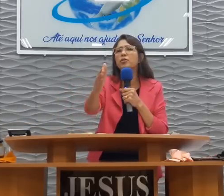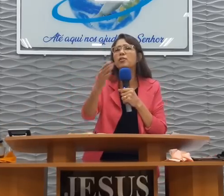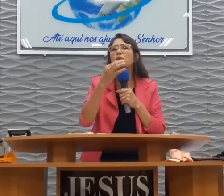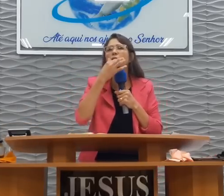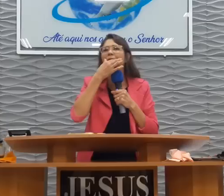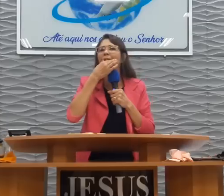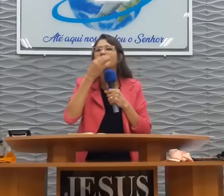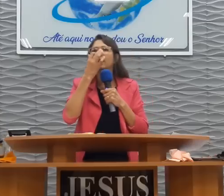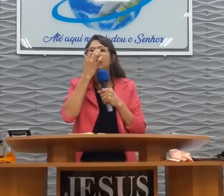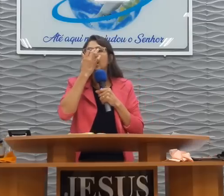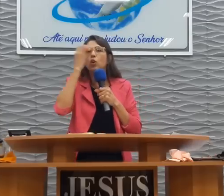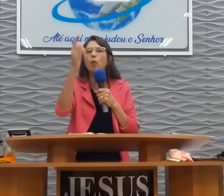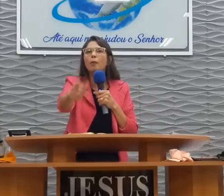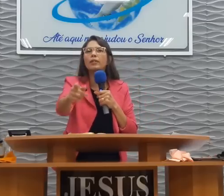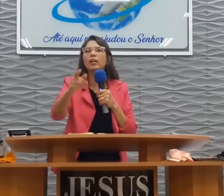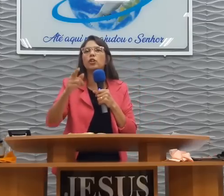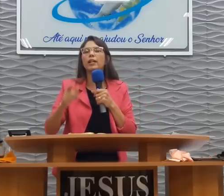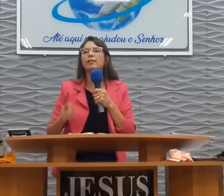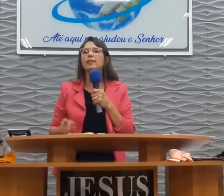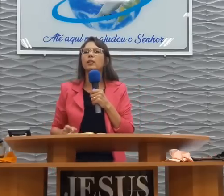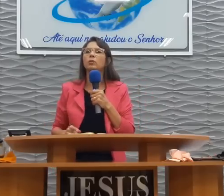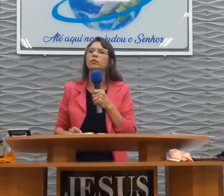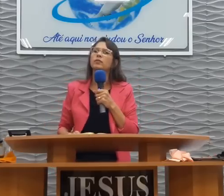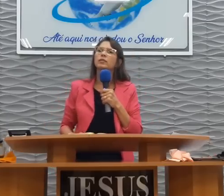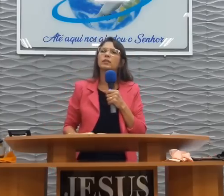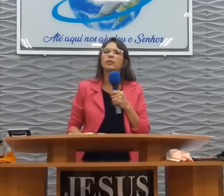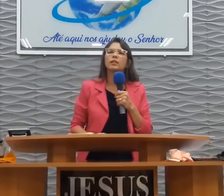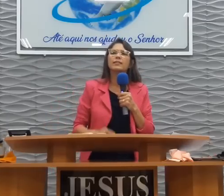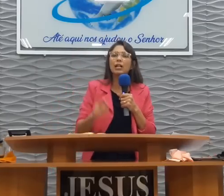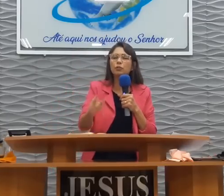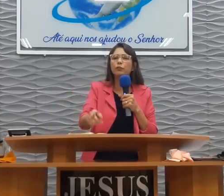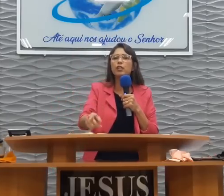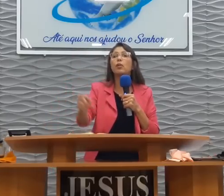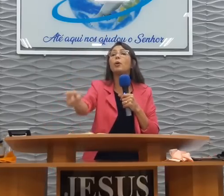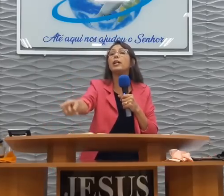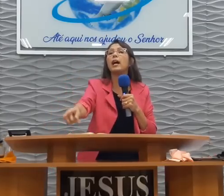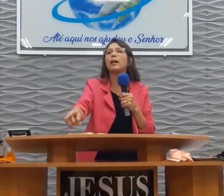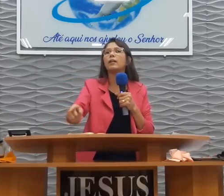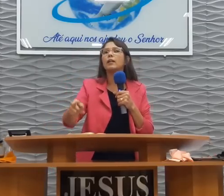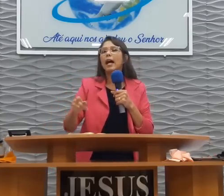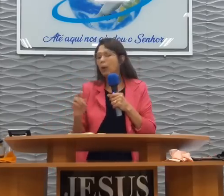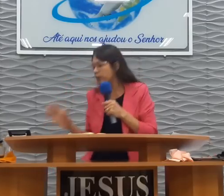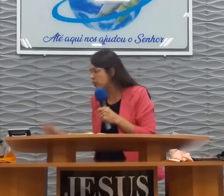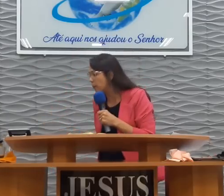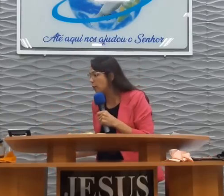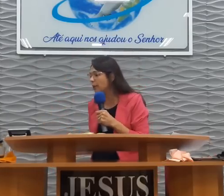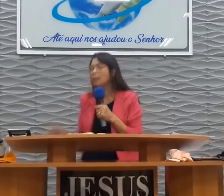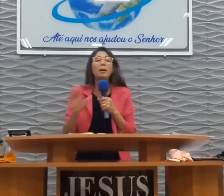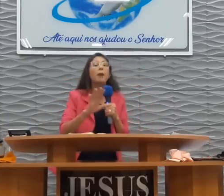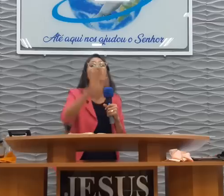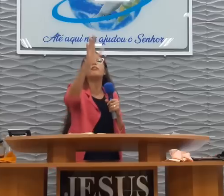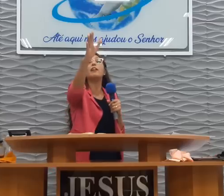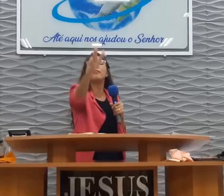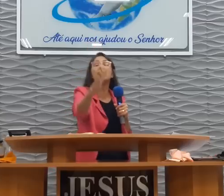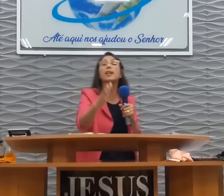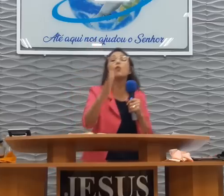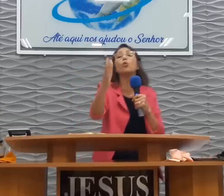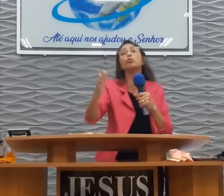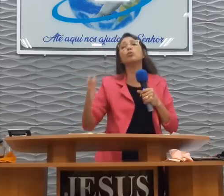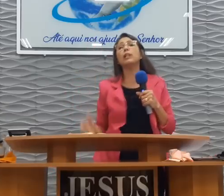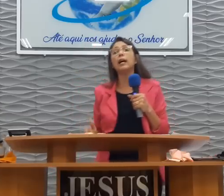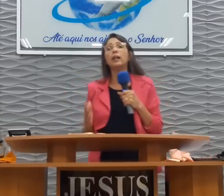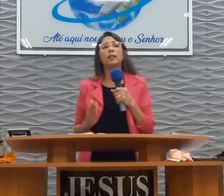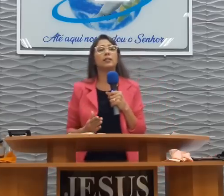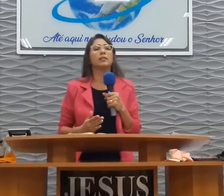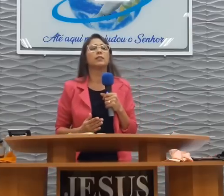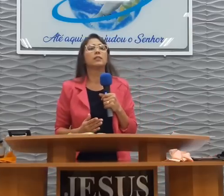Se posiciona como mulher de oração. Tá difícil, vamos orar. Aconteceu um probleminha, meu irmão, vai fazer o